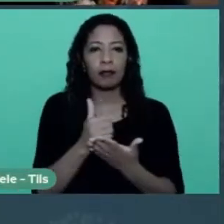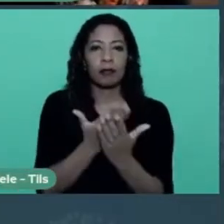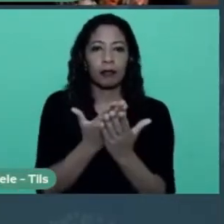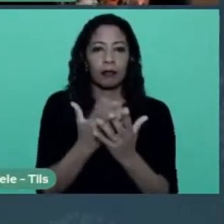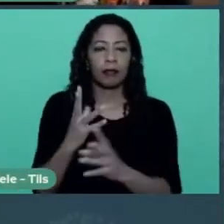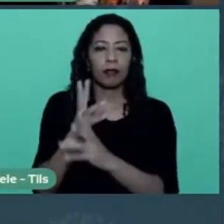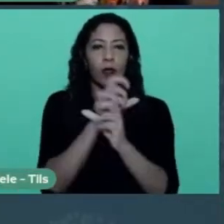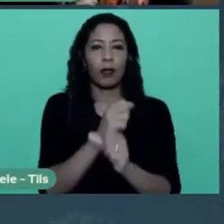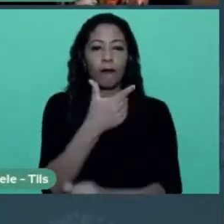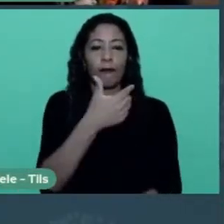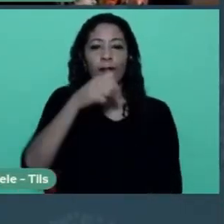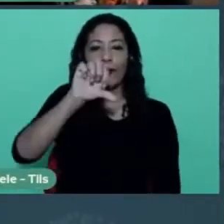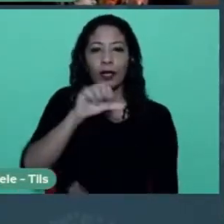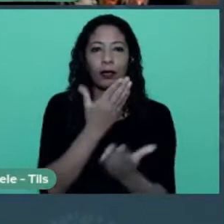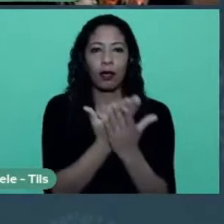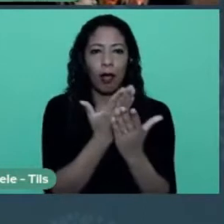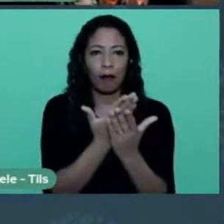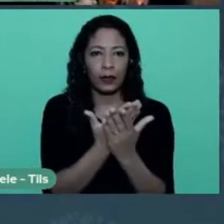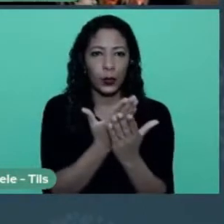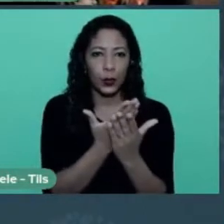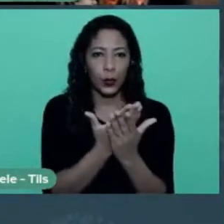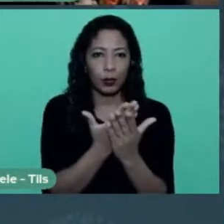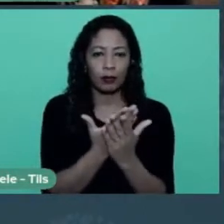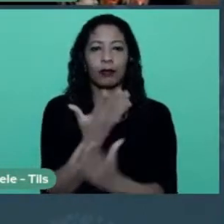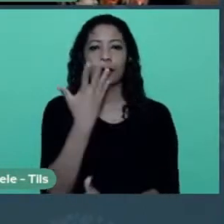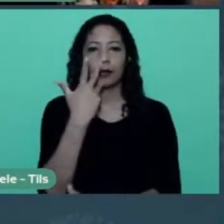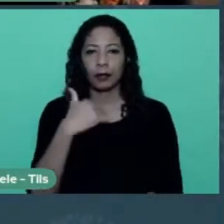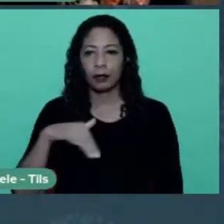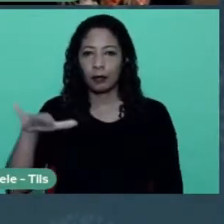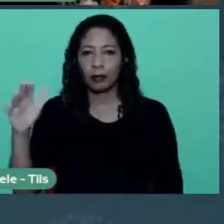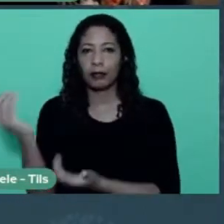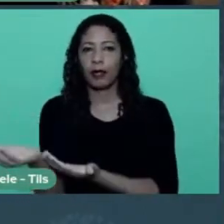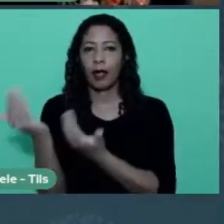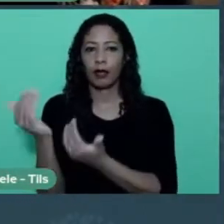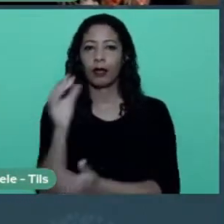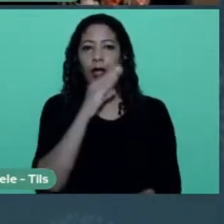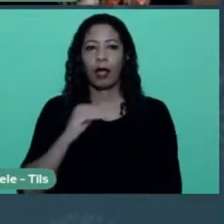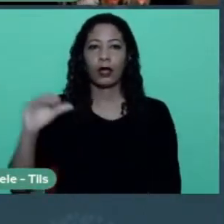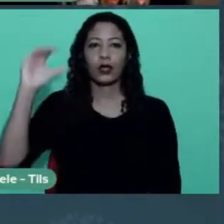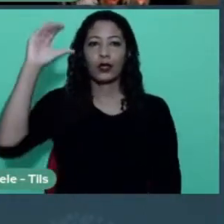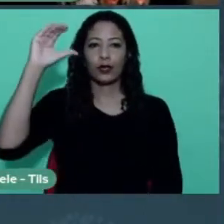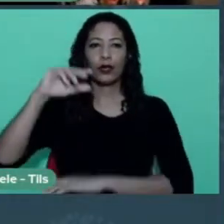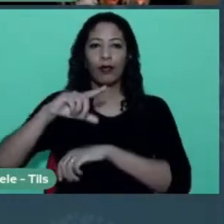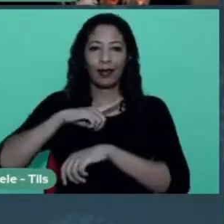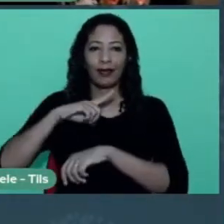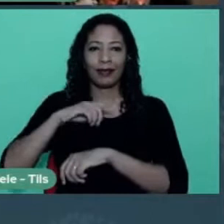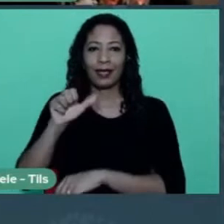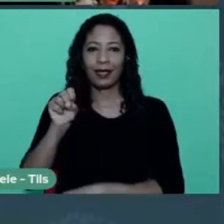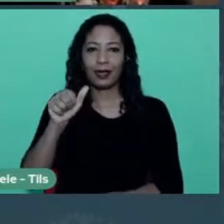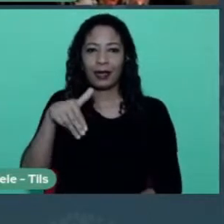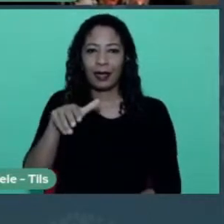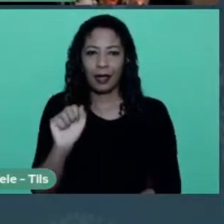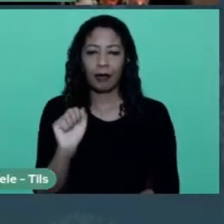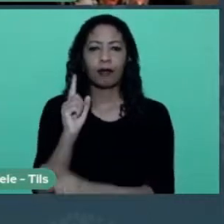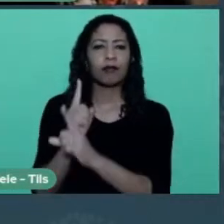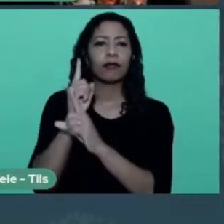29 estudos, e nesses 29 estudos em crianças e adolescentes e adultos jovens asmáticos, o que observou-se